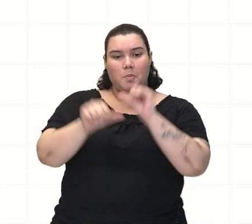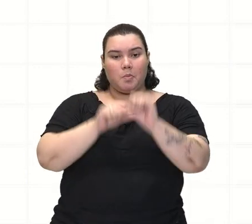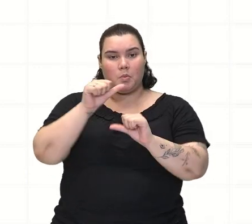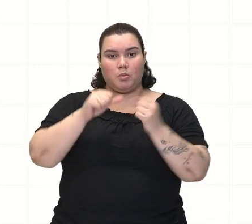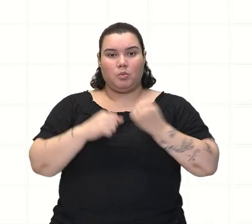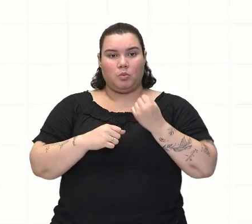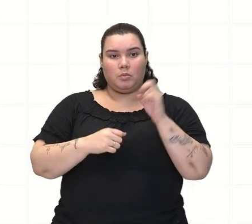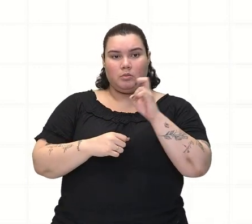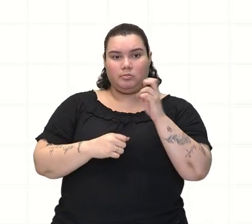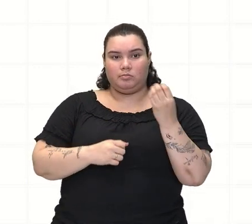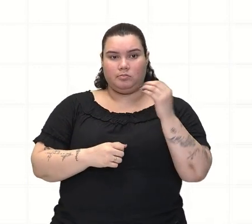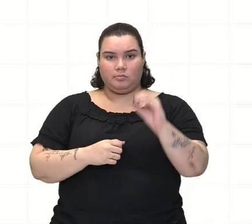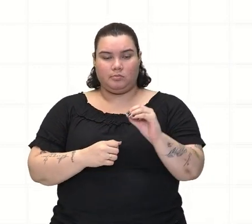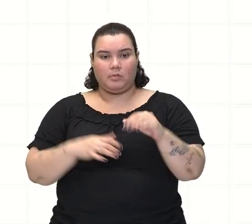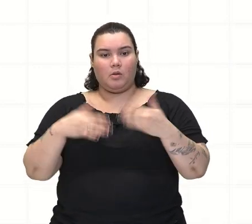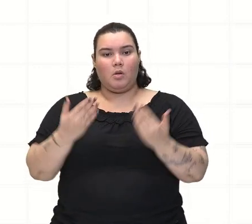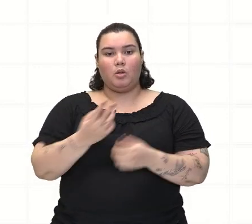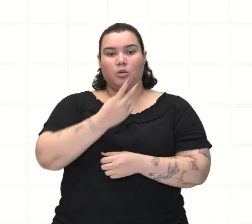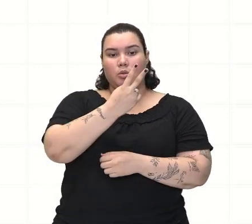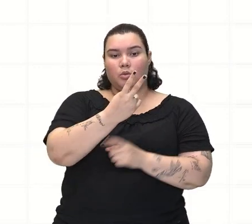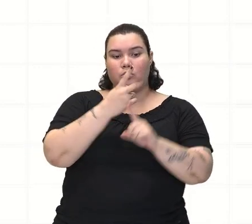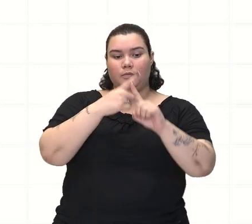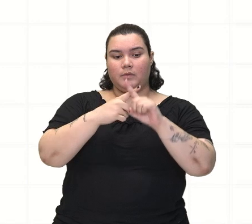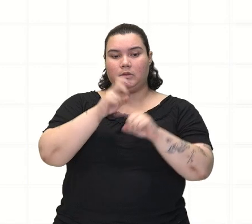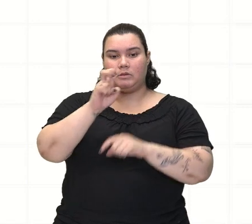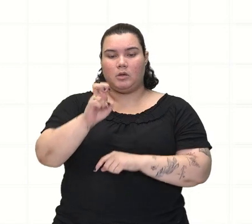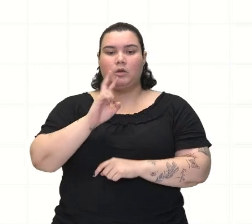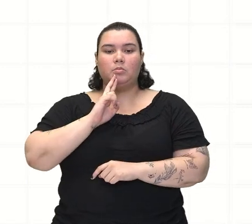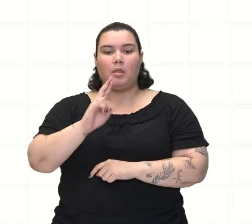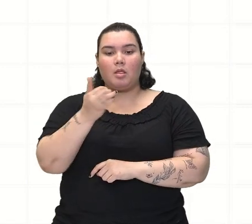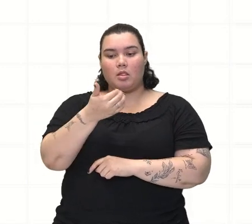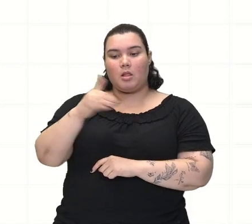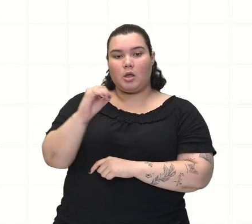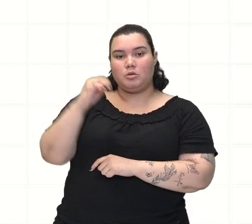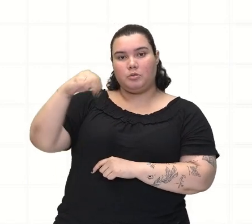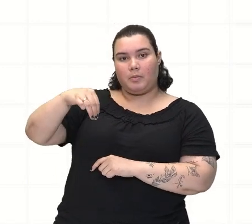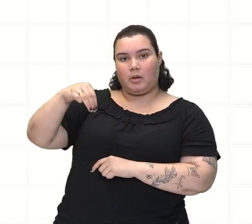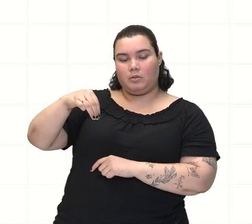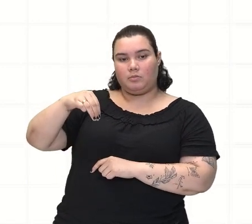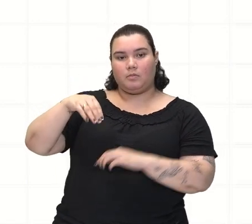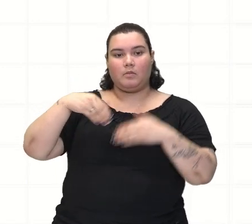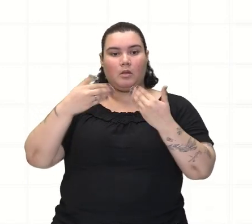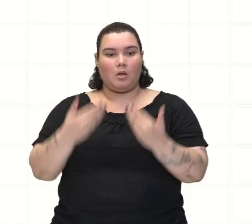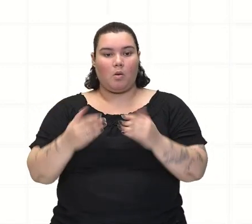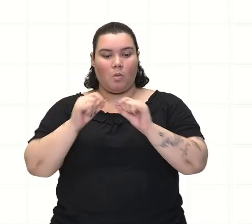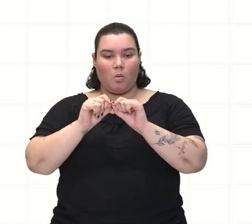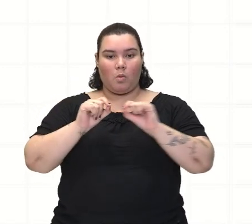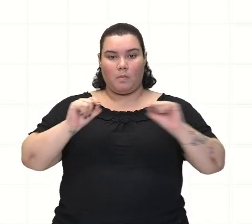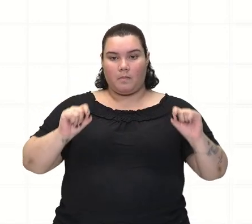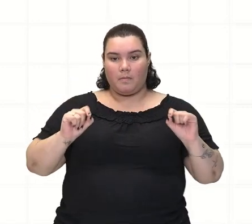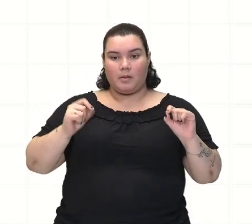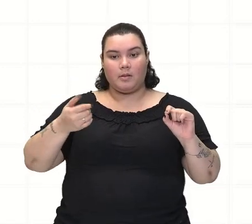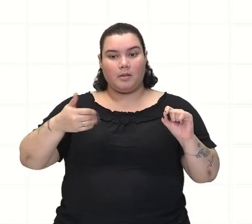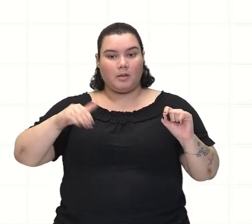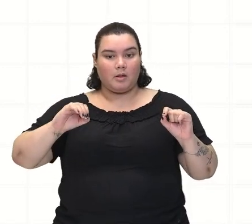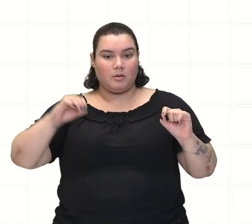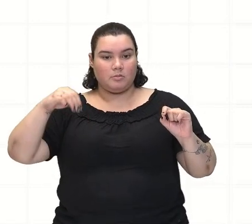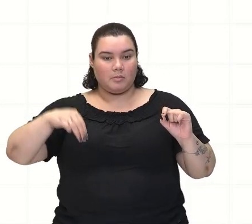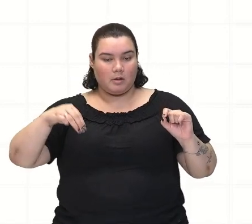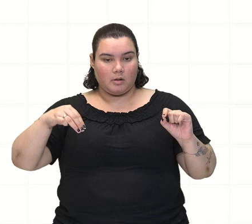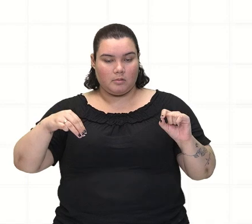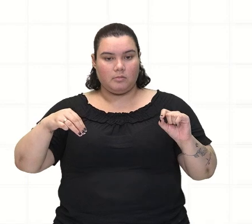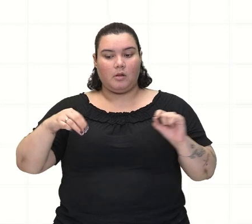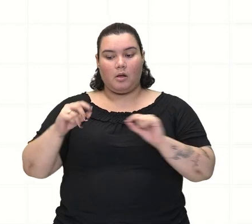5, 2 vezes 5 é igual a 10 metros. Então, o comprimento vai ter 10 metros e o outro lado,